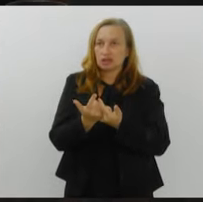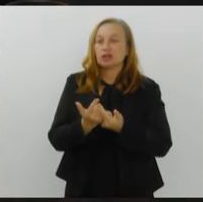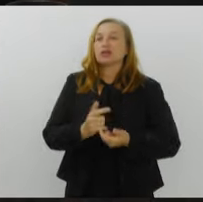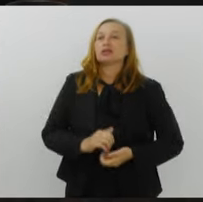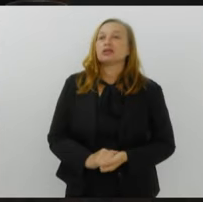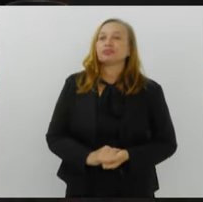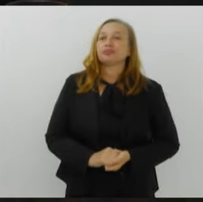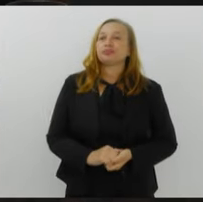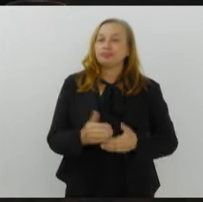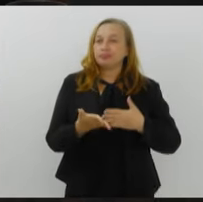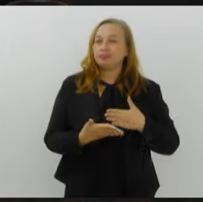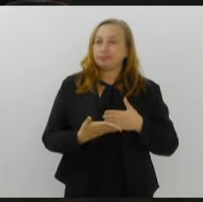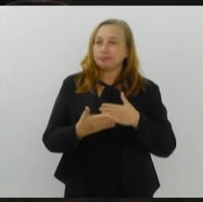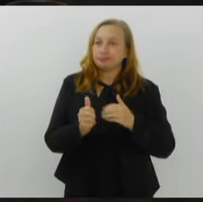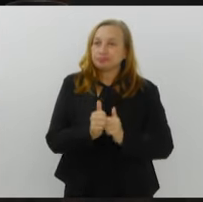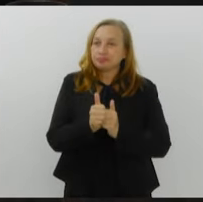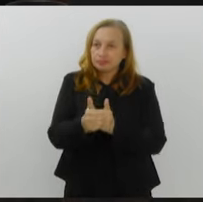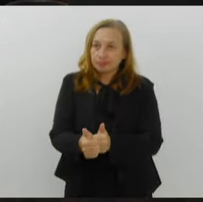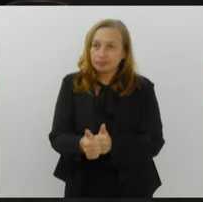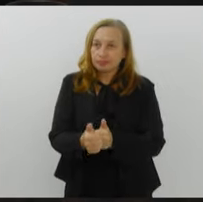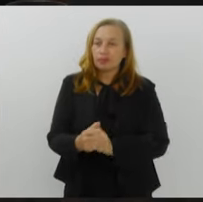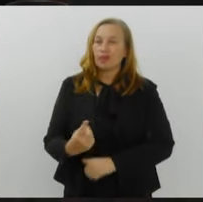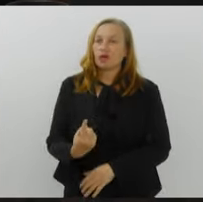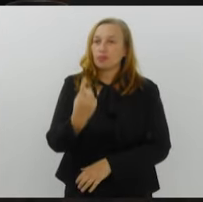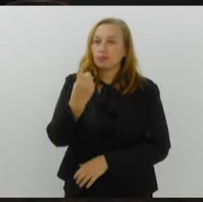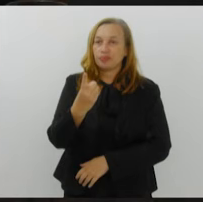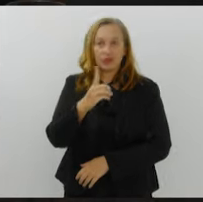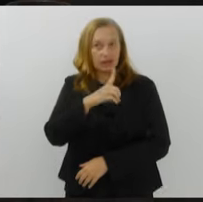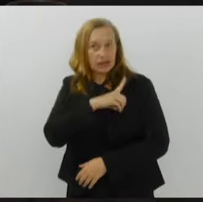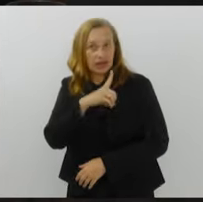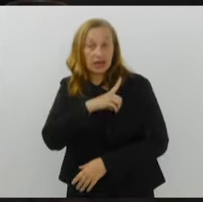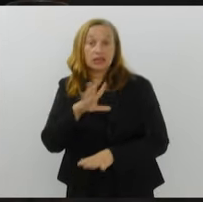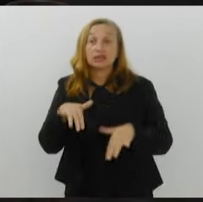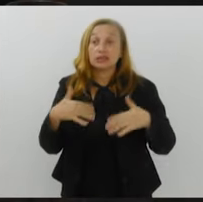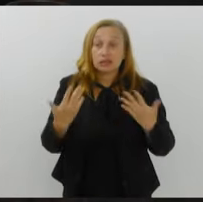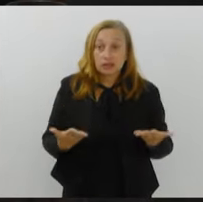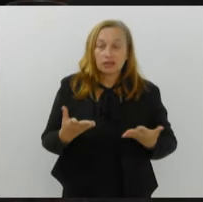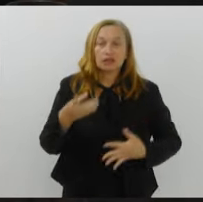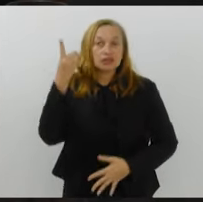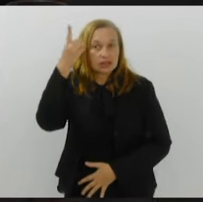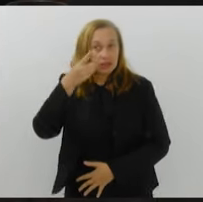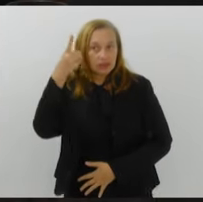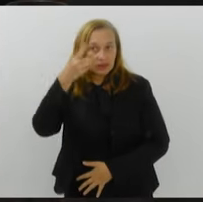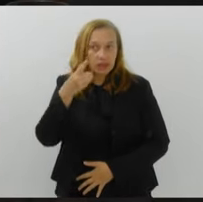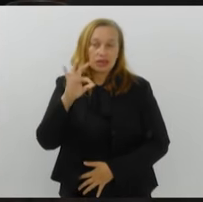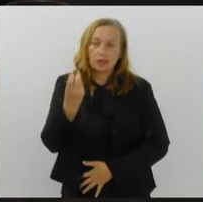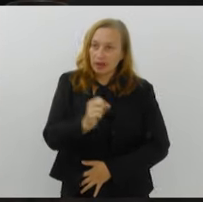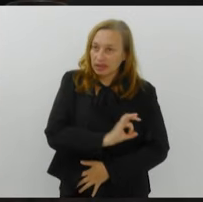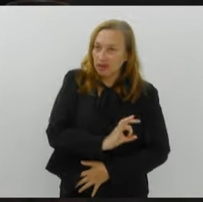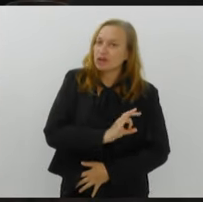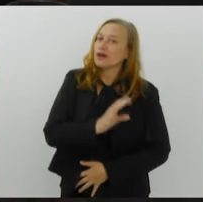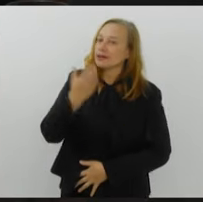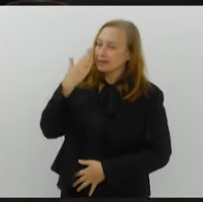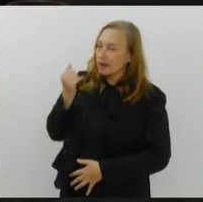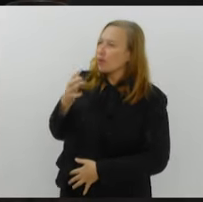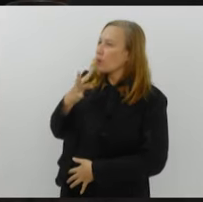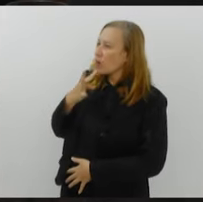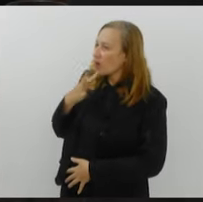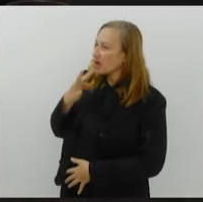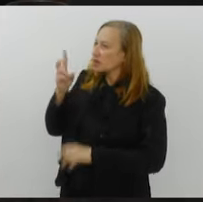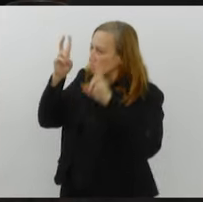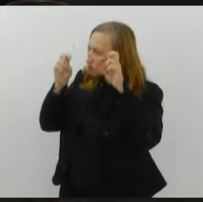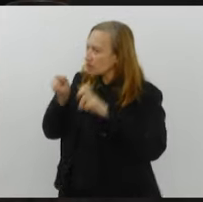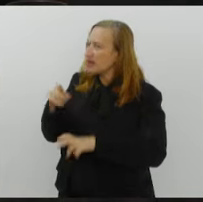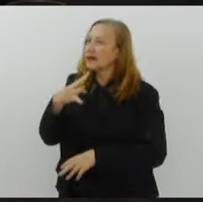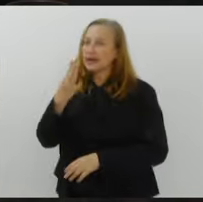que é conduzida aqui por uma delegada. Então, a deputada Marta Rocha sabe muito bem disso, é uma matéria que ela entende